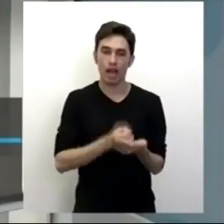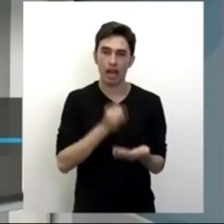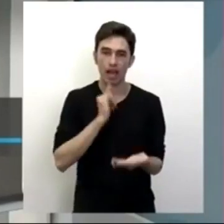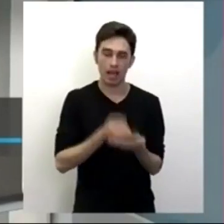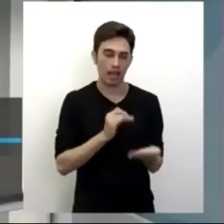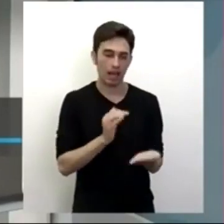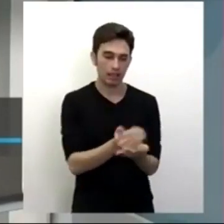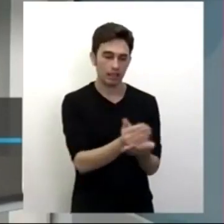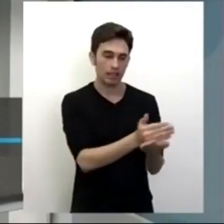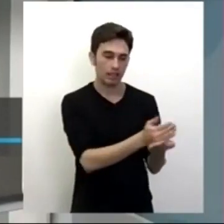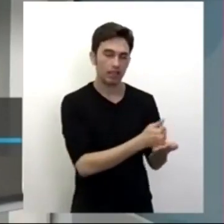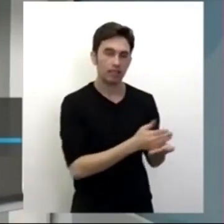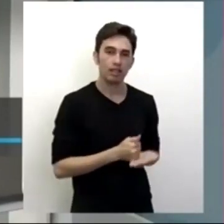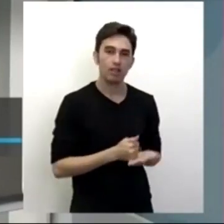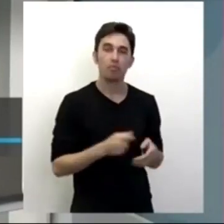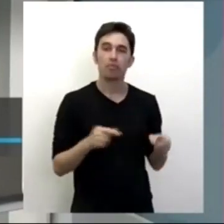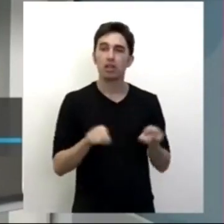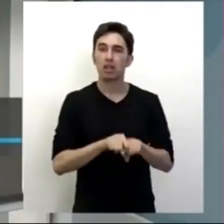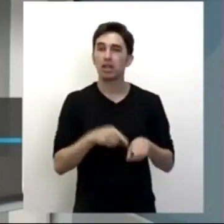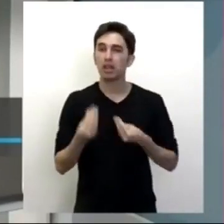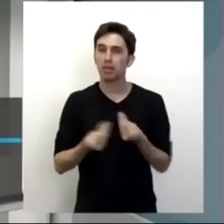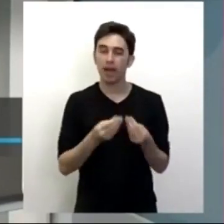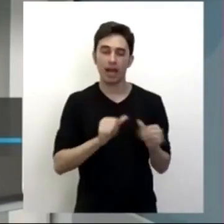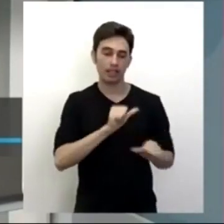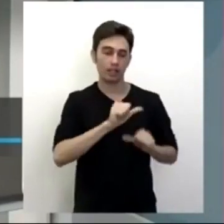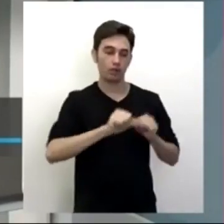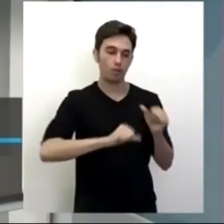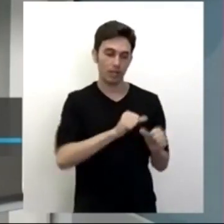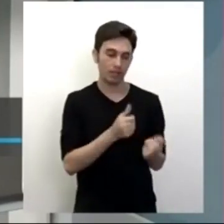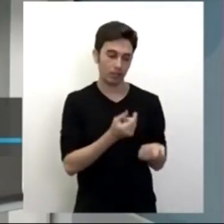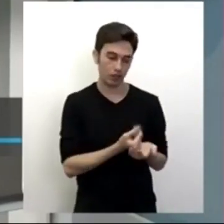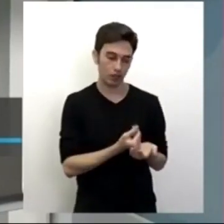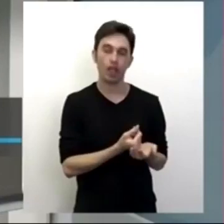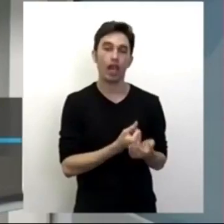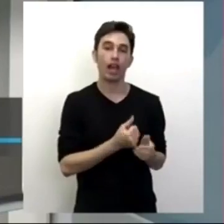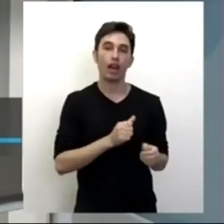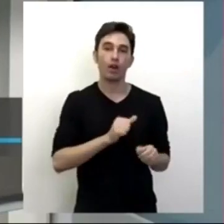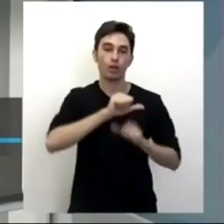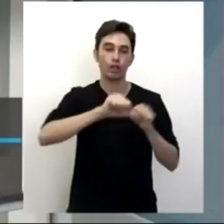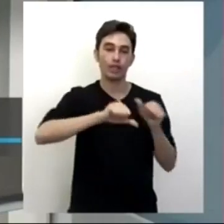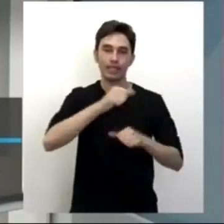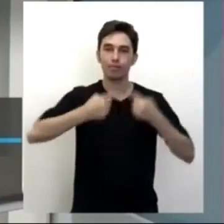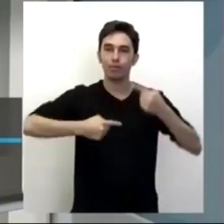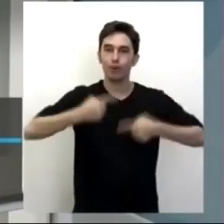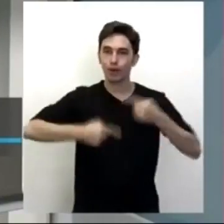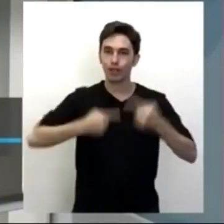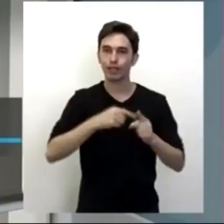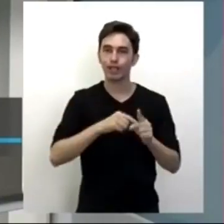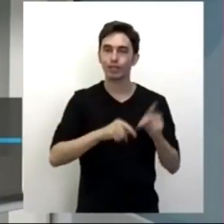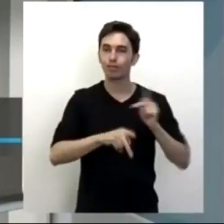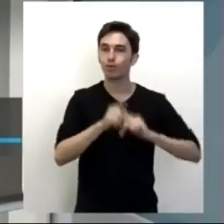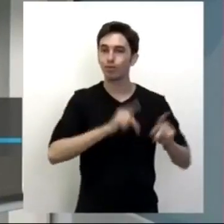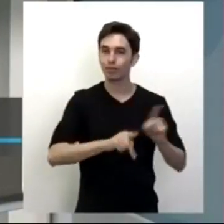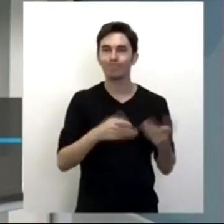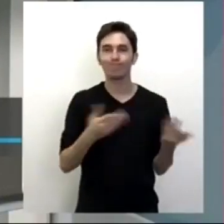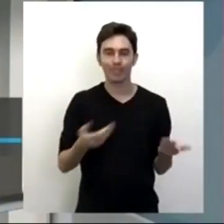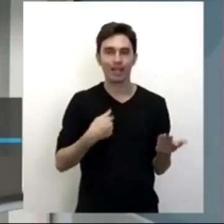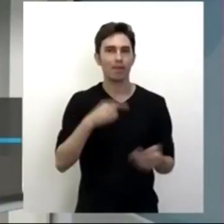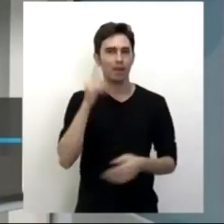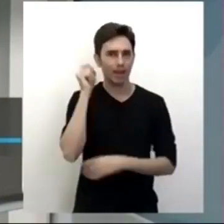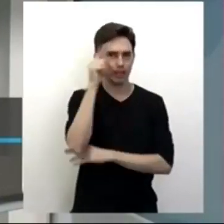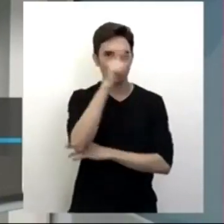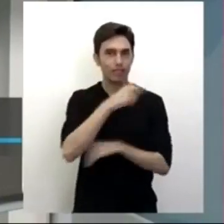a transformação desses impostos em políticas públicas, né? Então, nesse cenário é bem complexo, mas nós precisamos